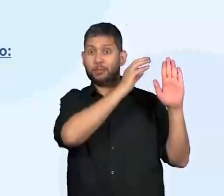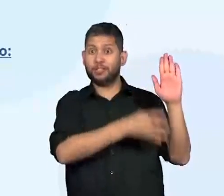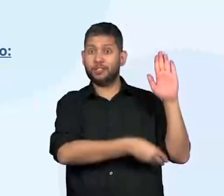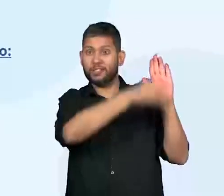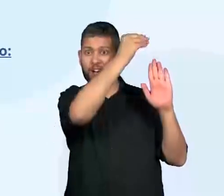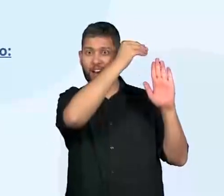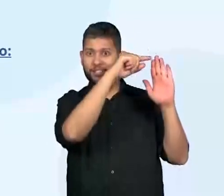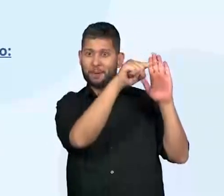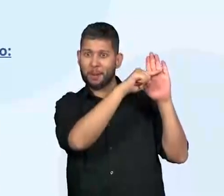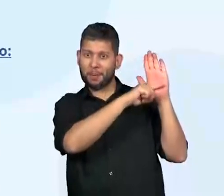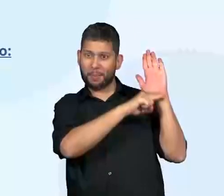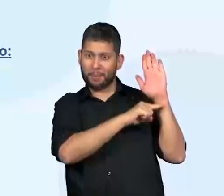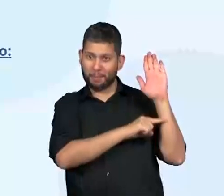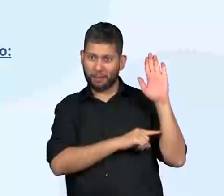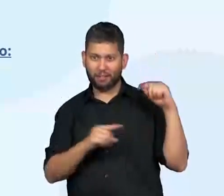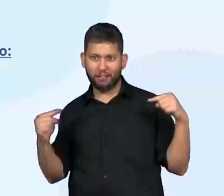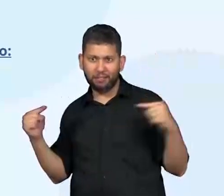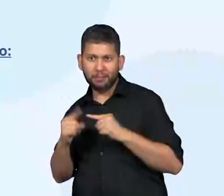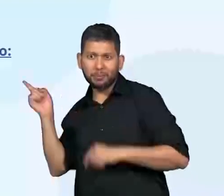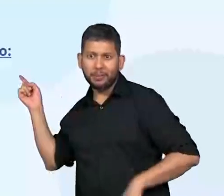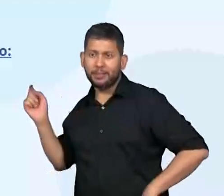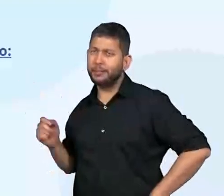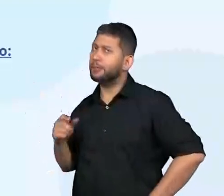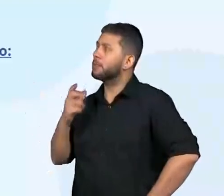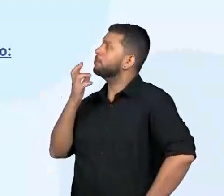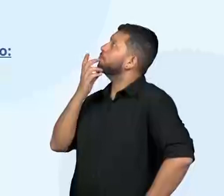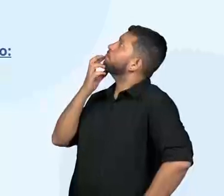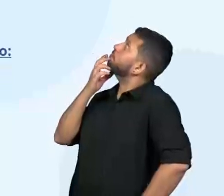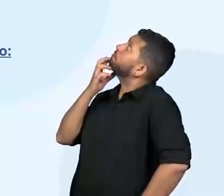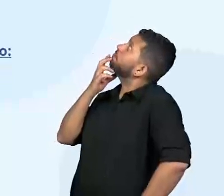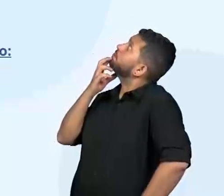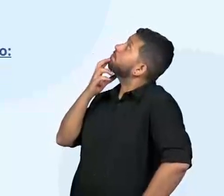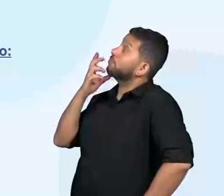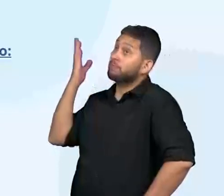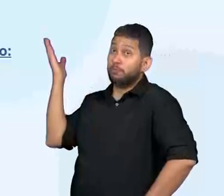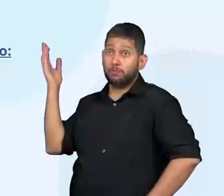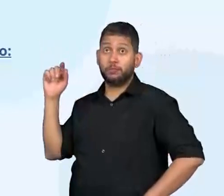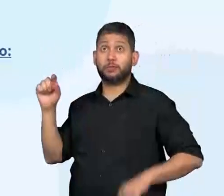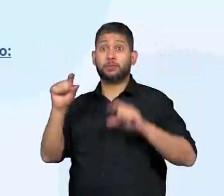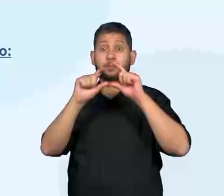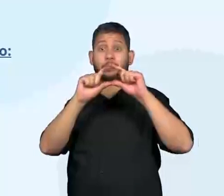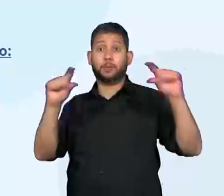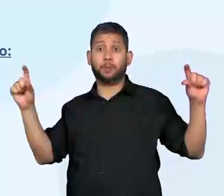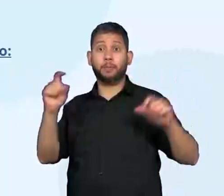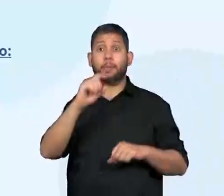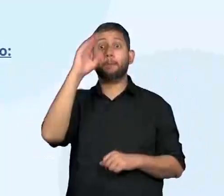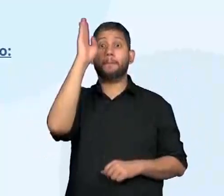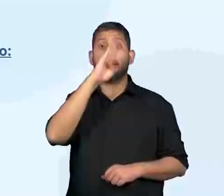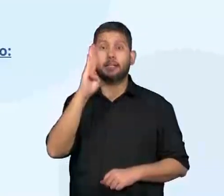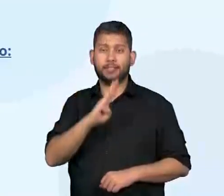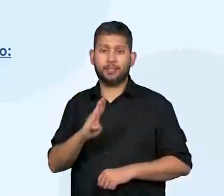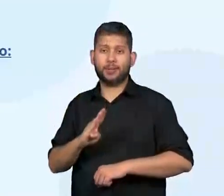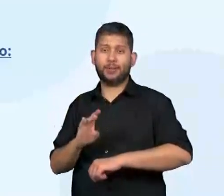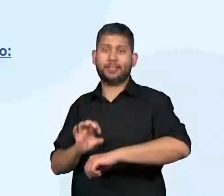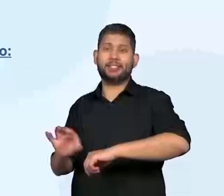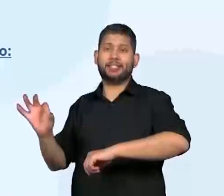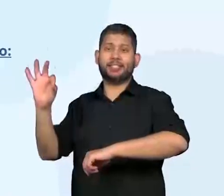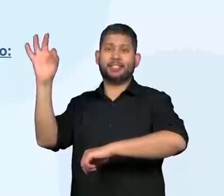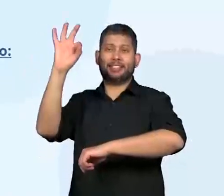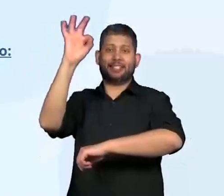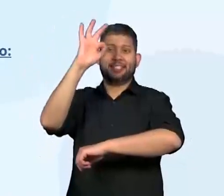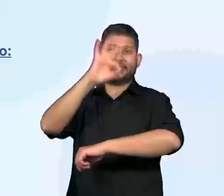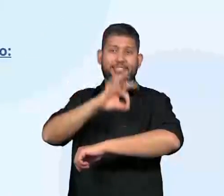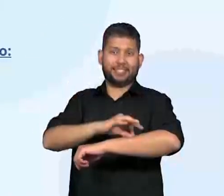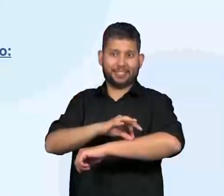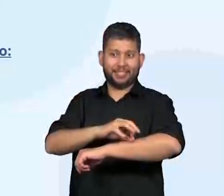o título do infográfico. Retrato do aumento da dengue no Brasil. Uma coisa importante, eu acabei